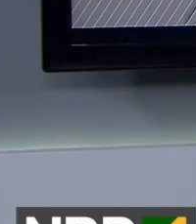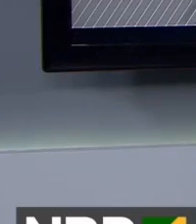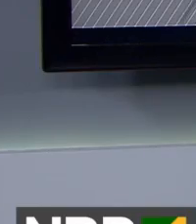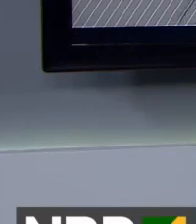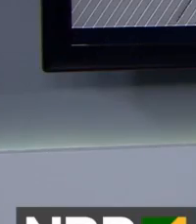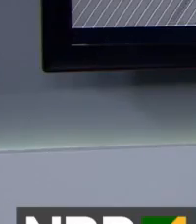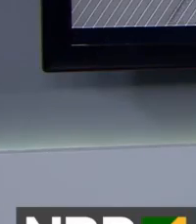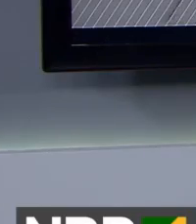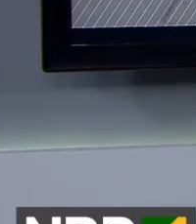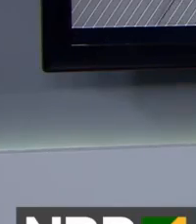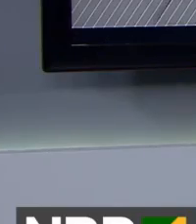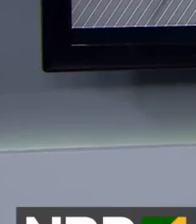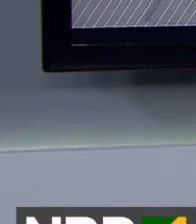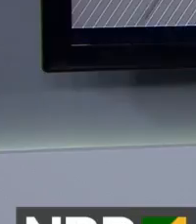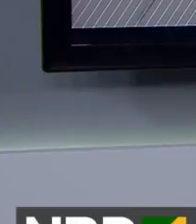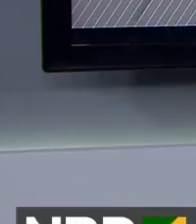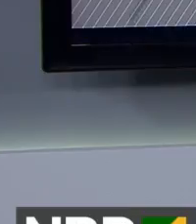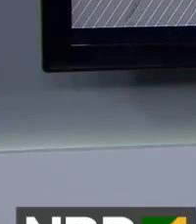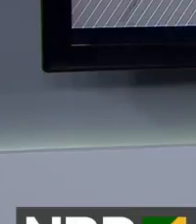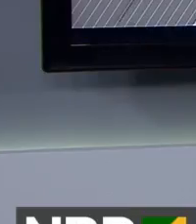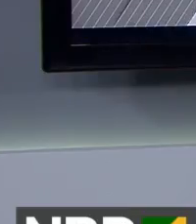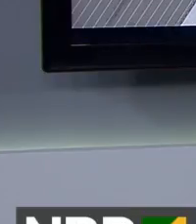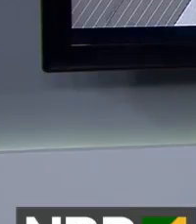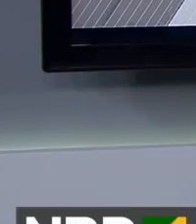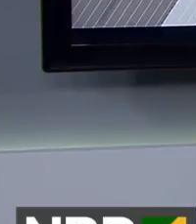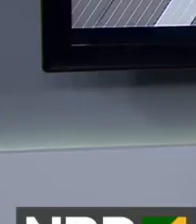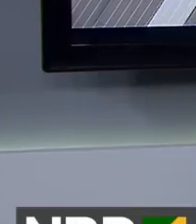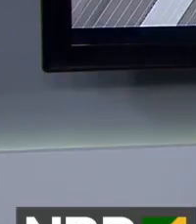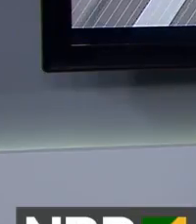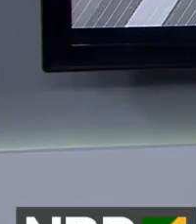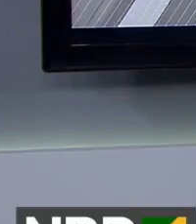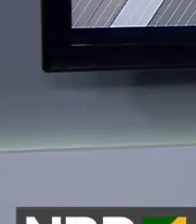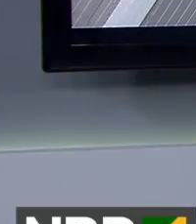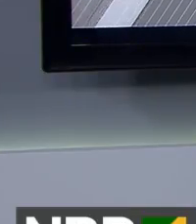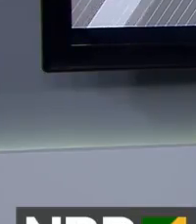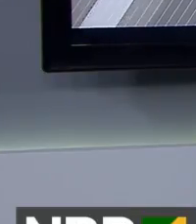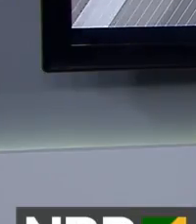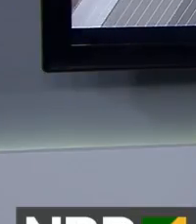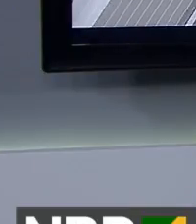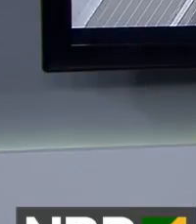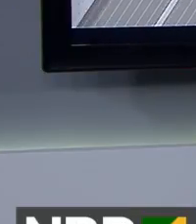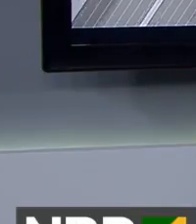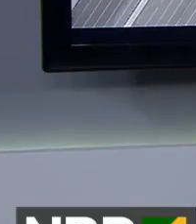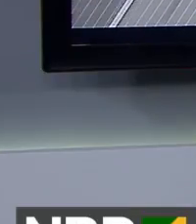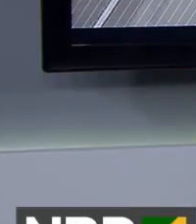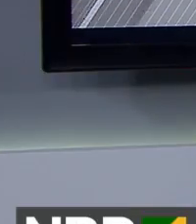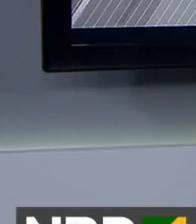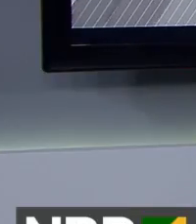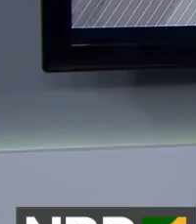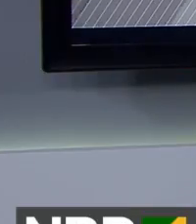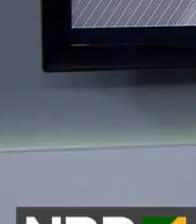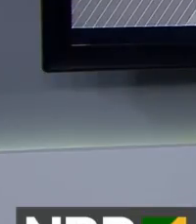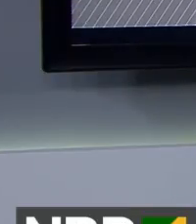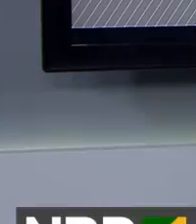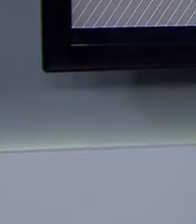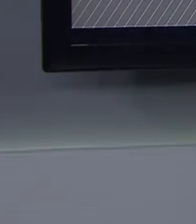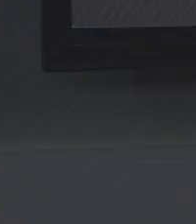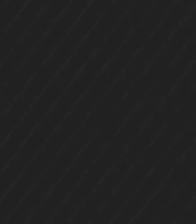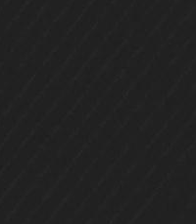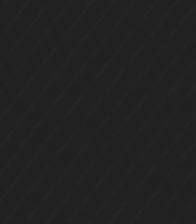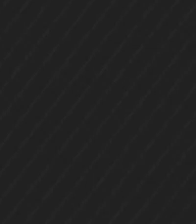aqui mas podemos voltar a qualquer momento com outras informações continue com a gente aqui na nbr a tv do governo federal